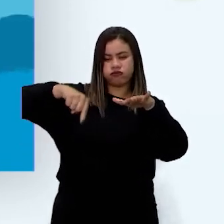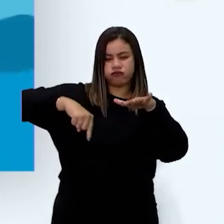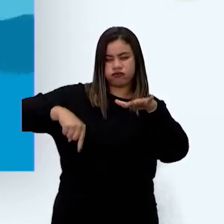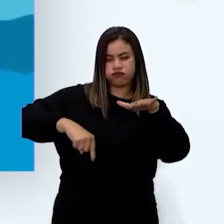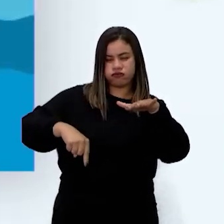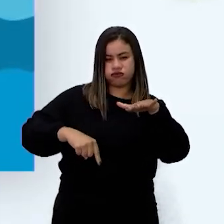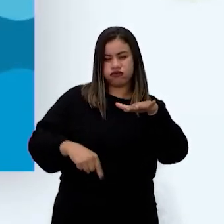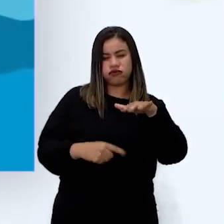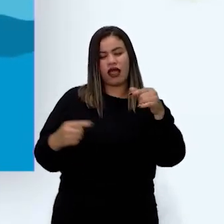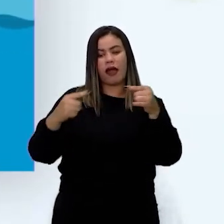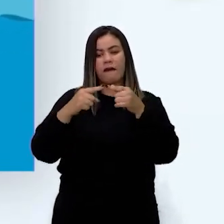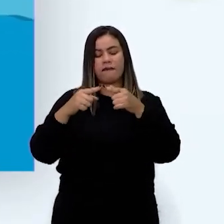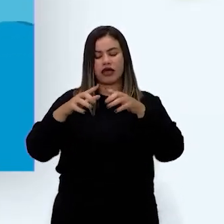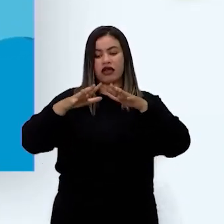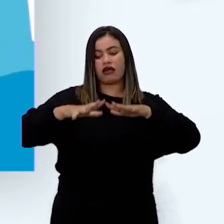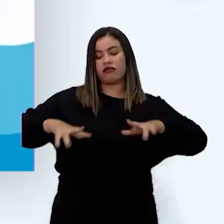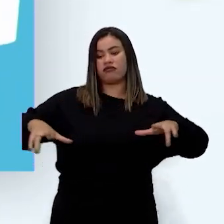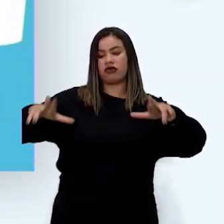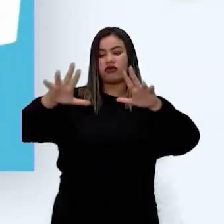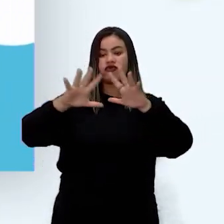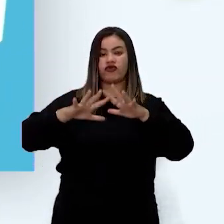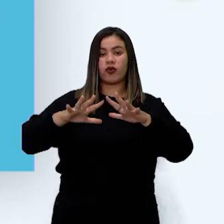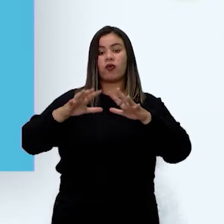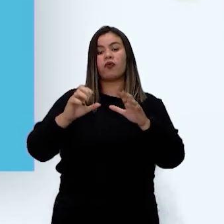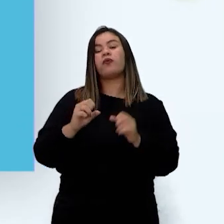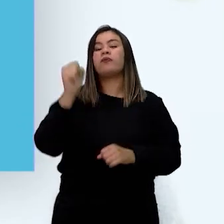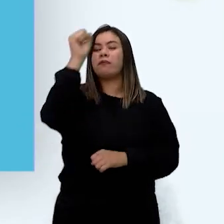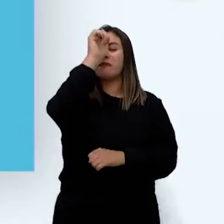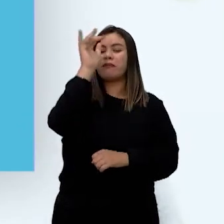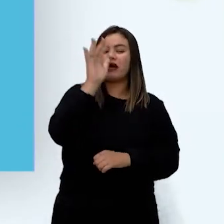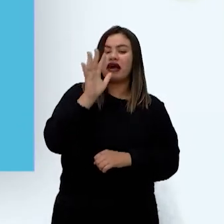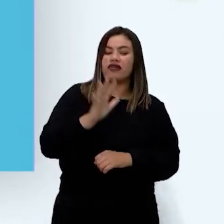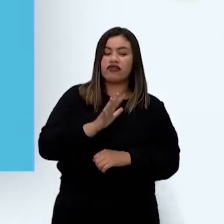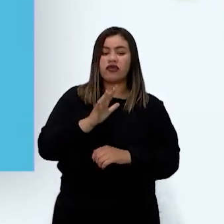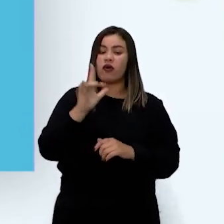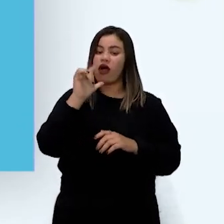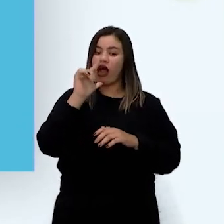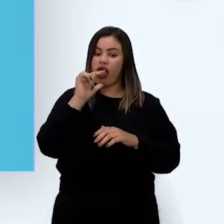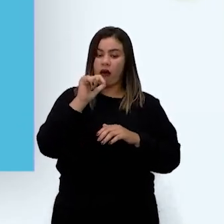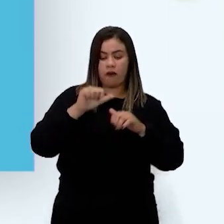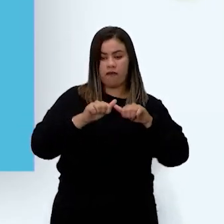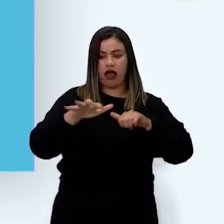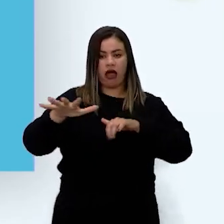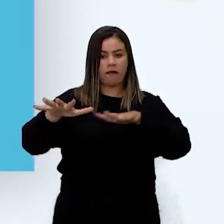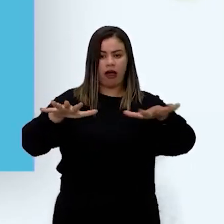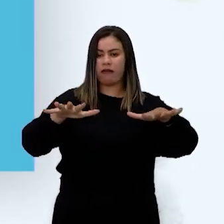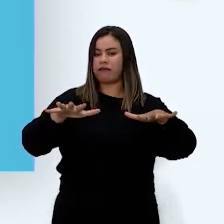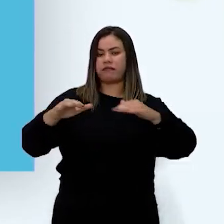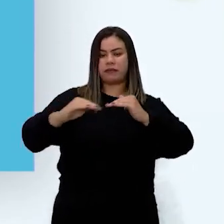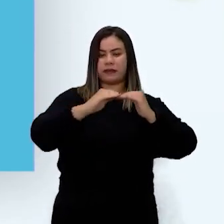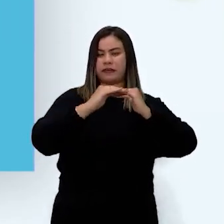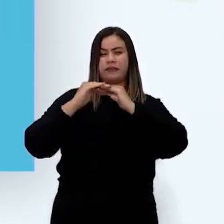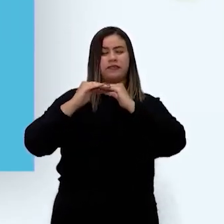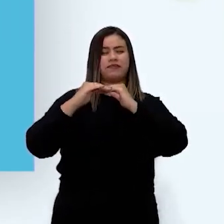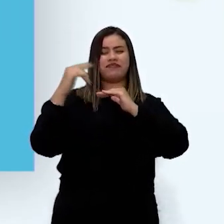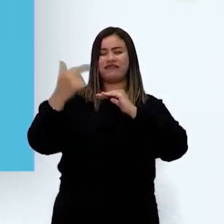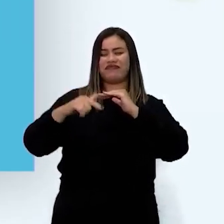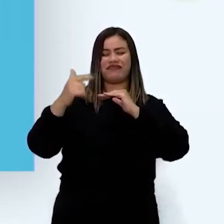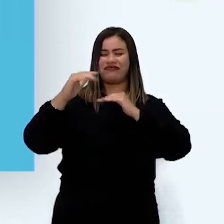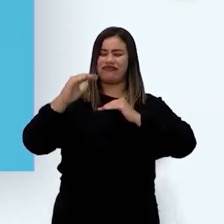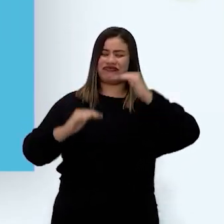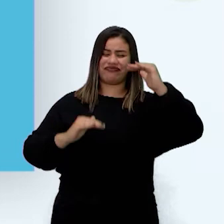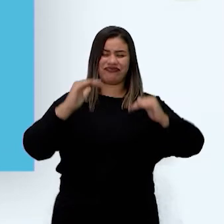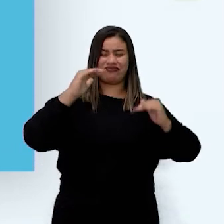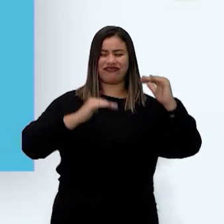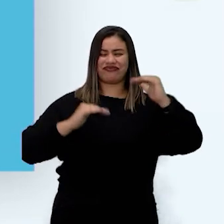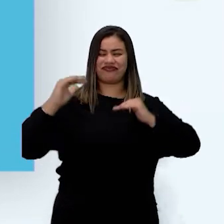tipo de uso de região ou bacia. Porém, no Brasil, este recurso não está distribuído de maneira uniforme. O